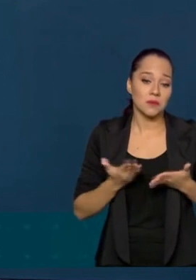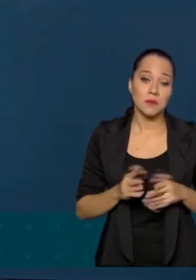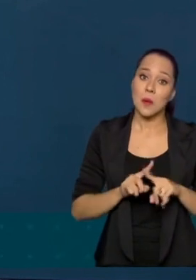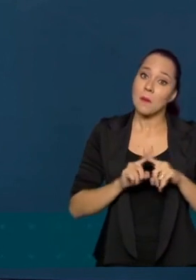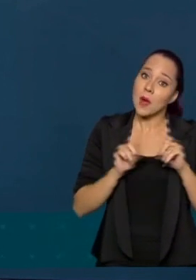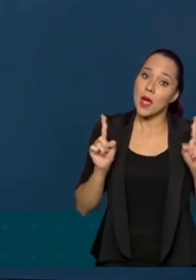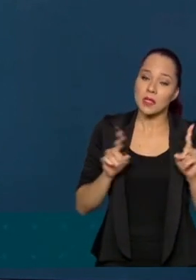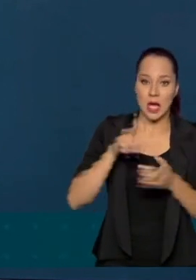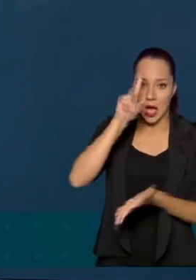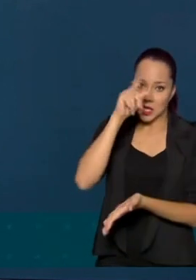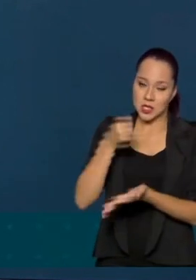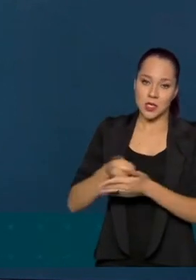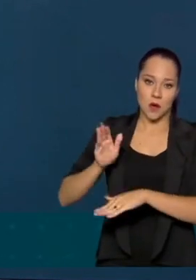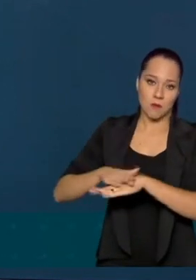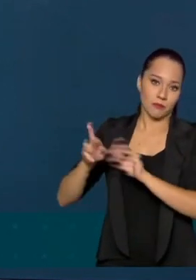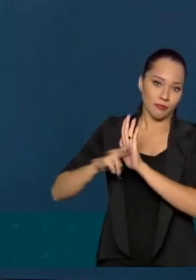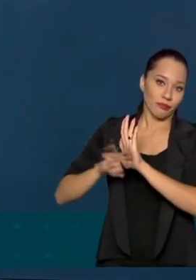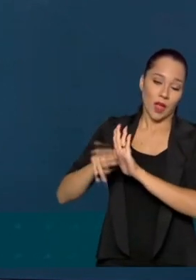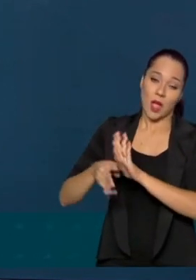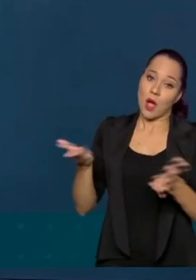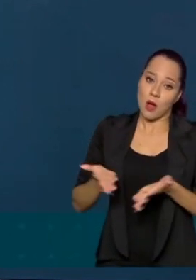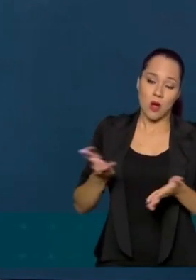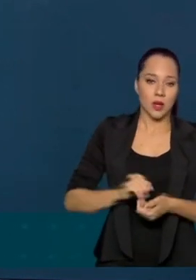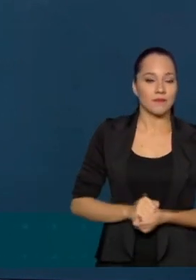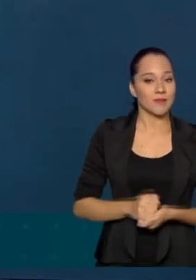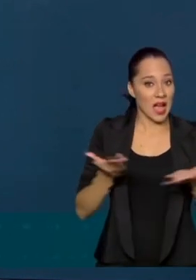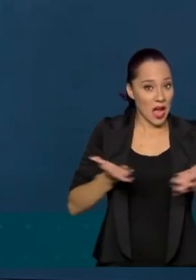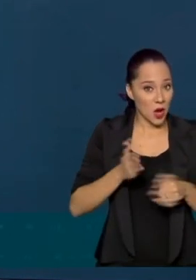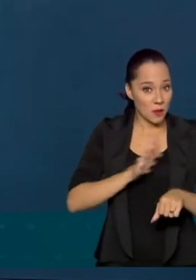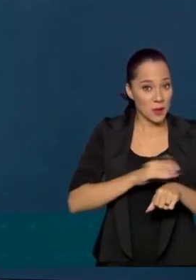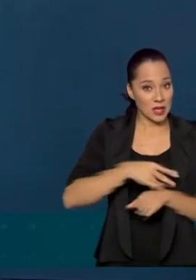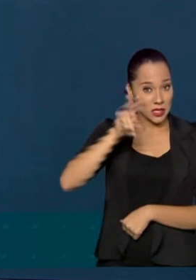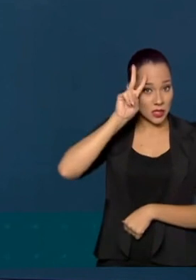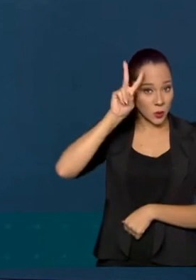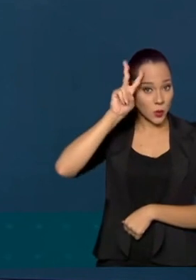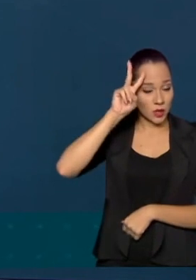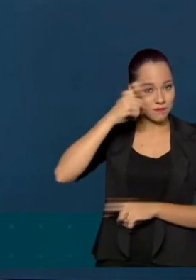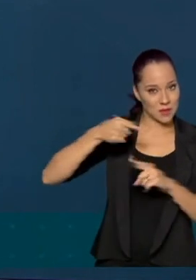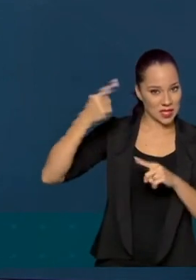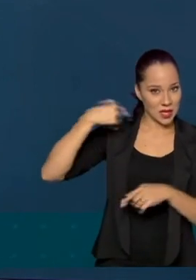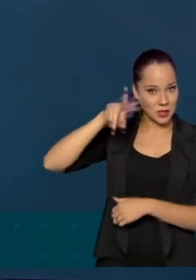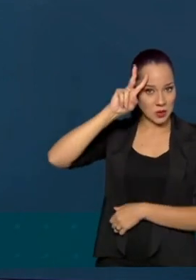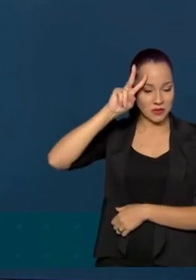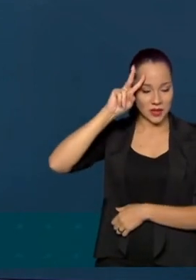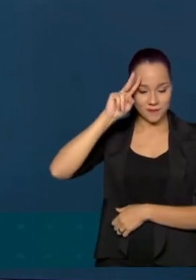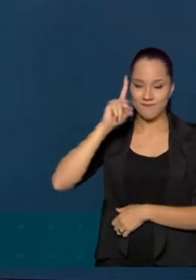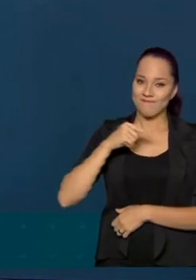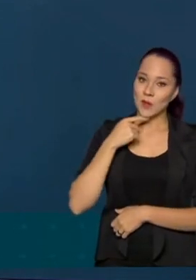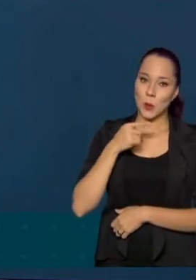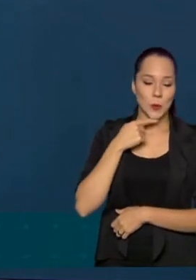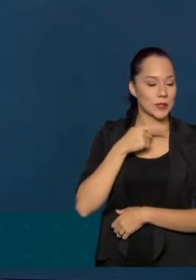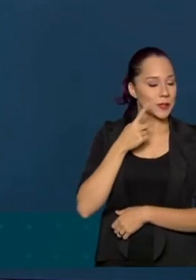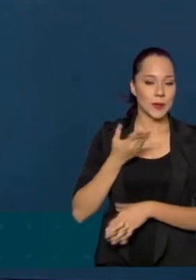com a decisão do regulador é o retrato do momento e no momento naquela segunda-feira passada não nos foi possível